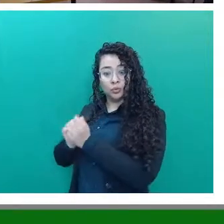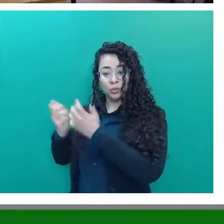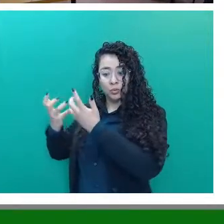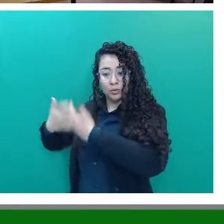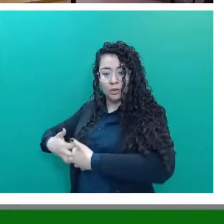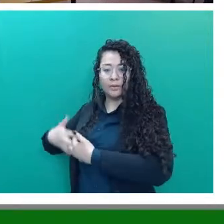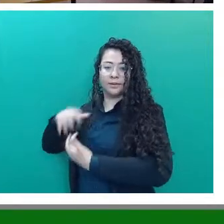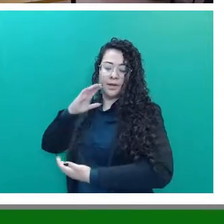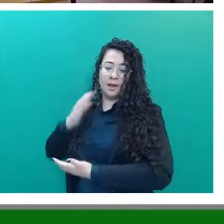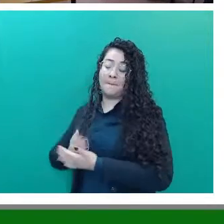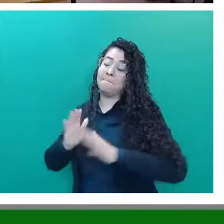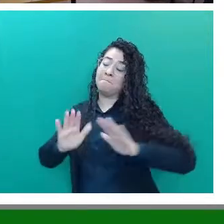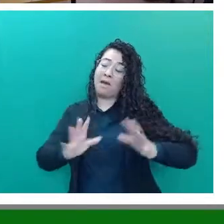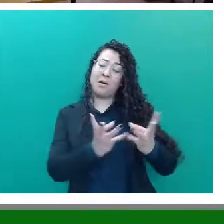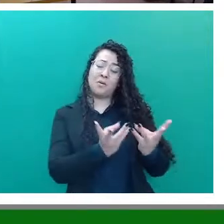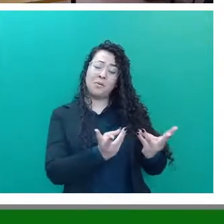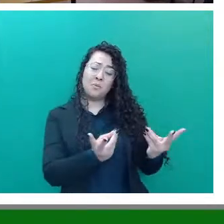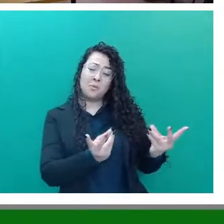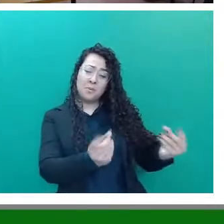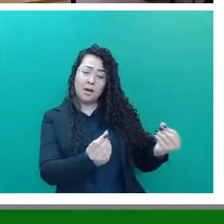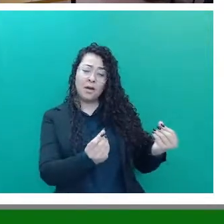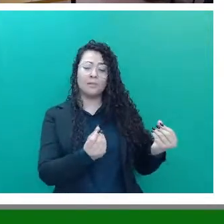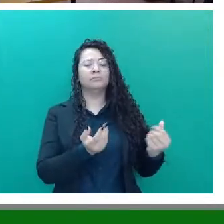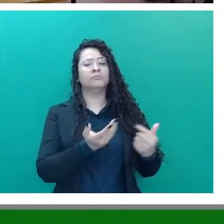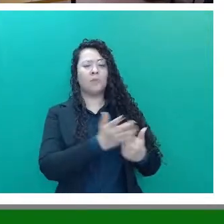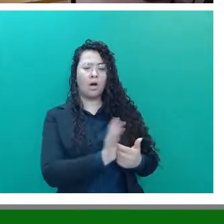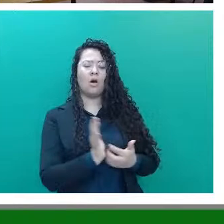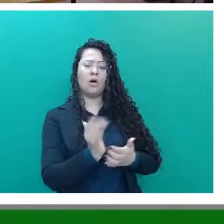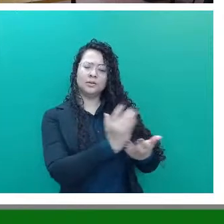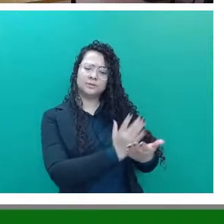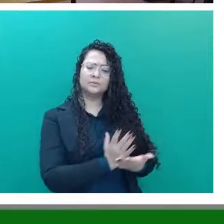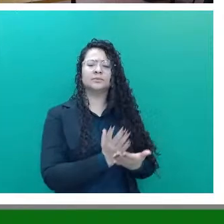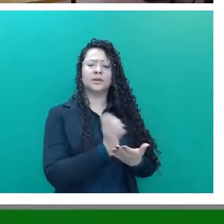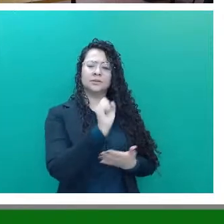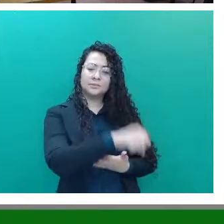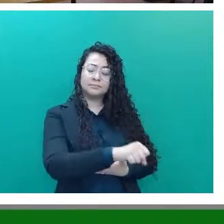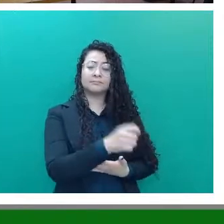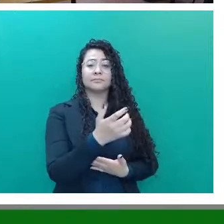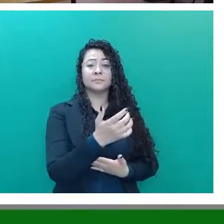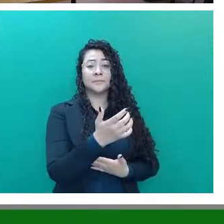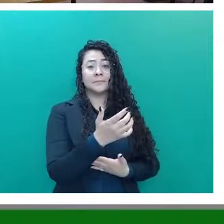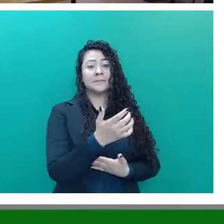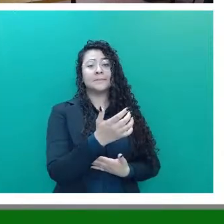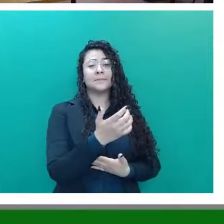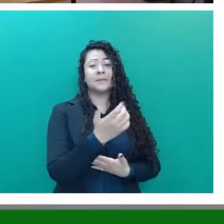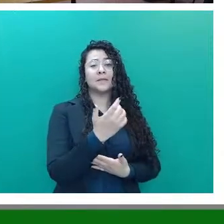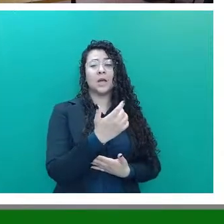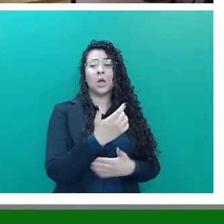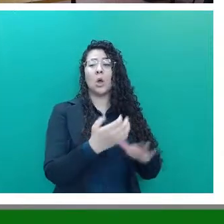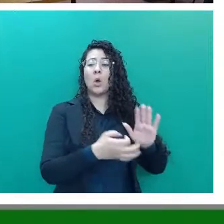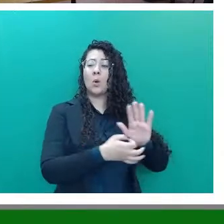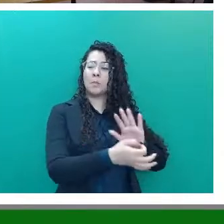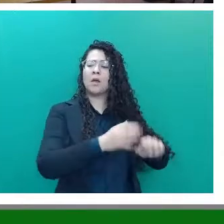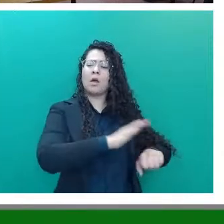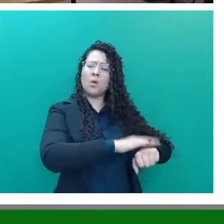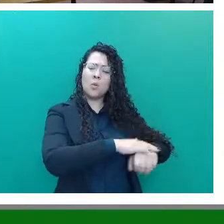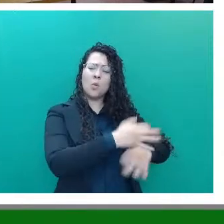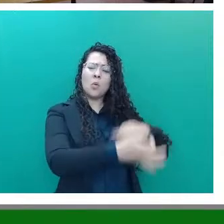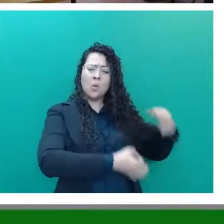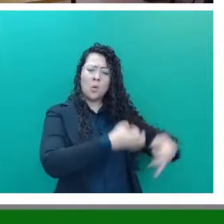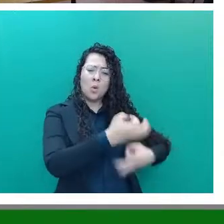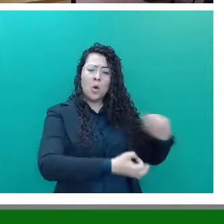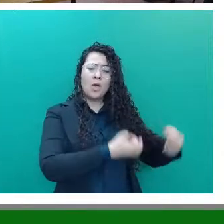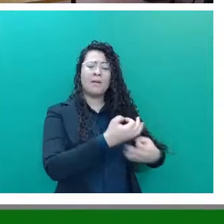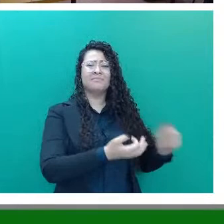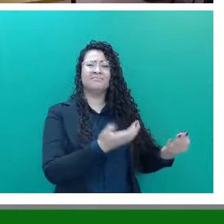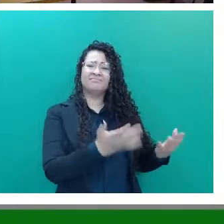qualitativos, você apresenta os seus dados, você faz a sua interpretação, mas me parece que perde um pouco esse fôlego